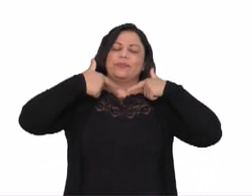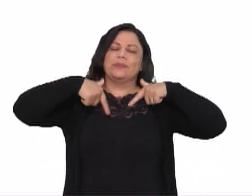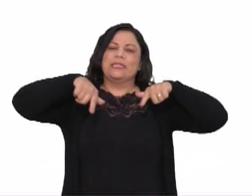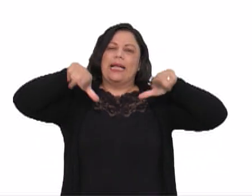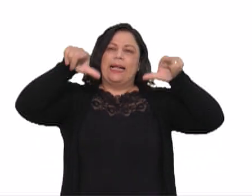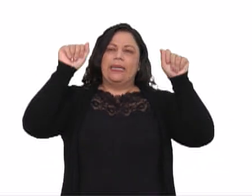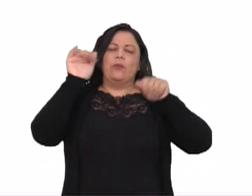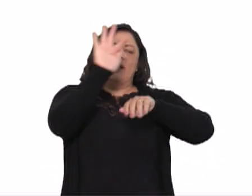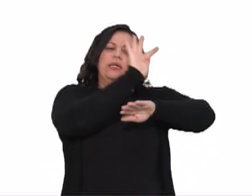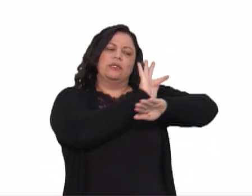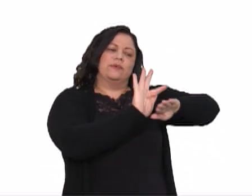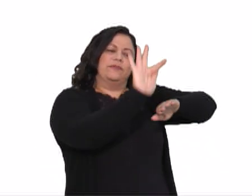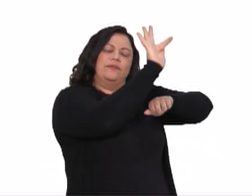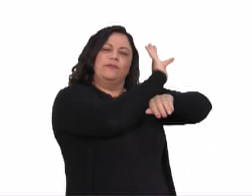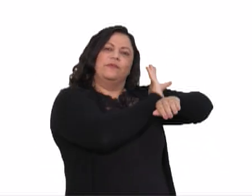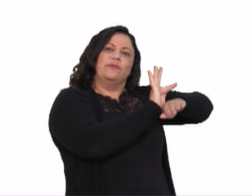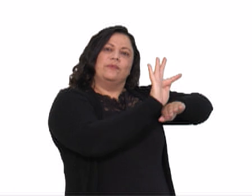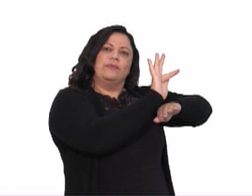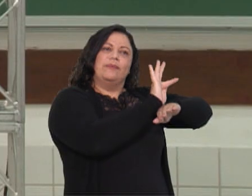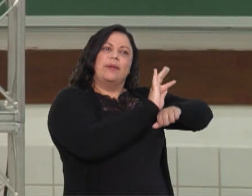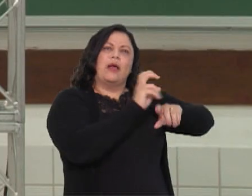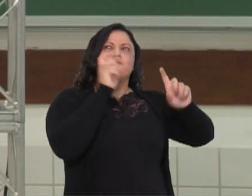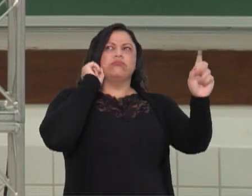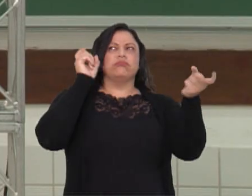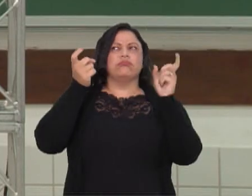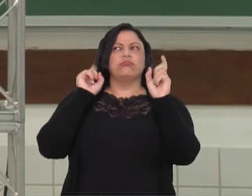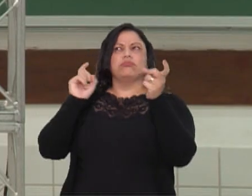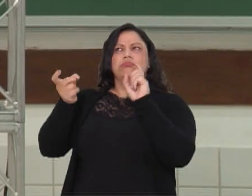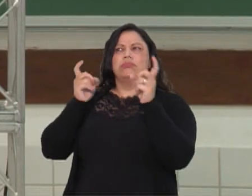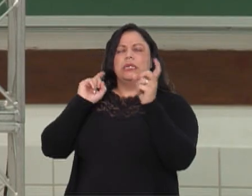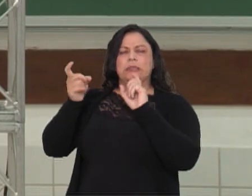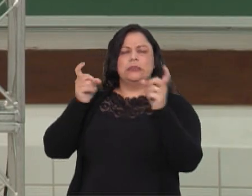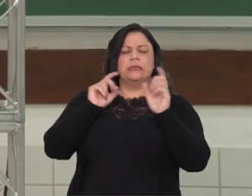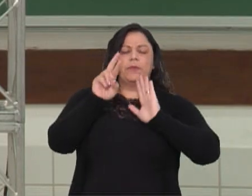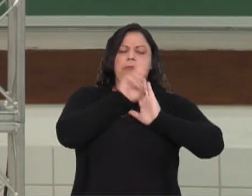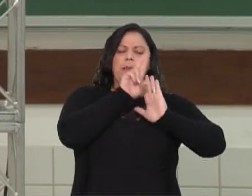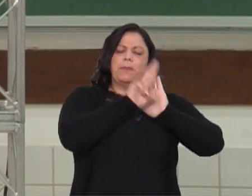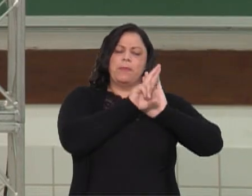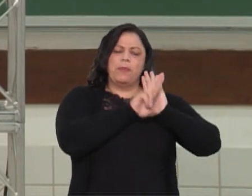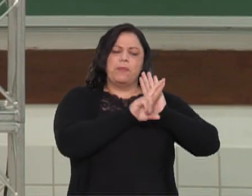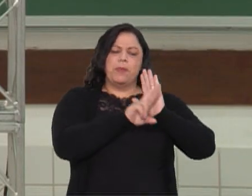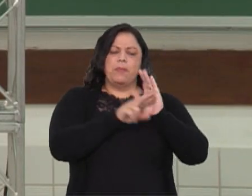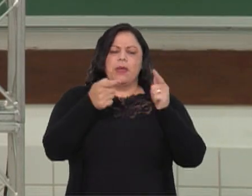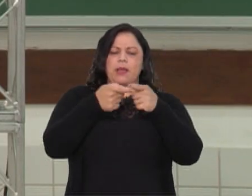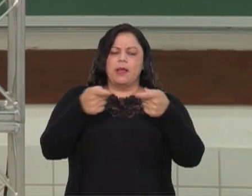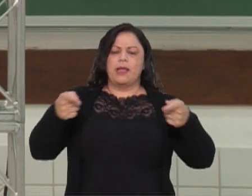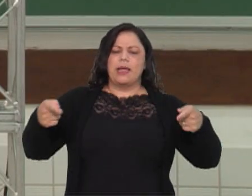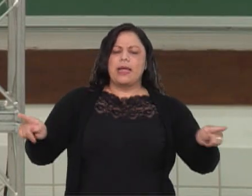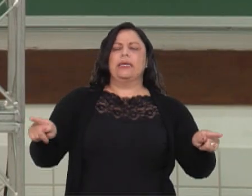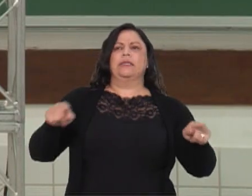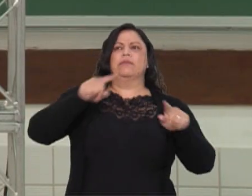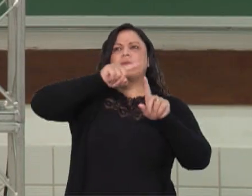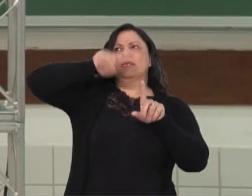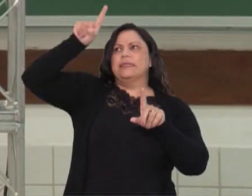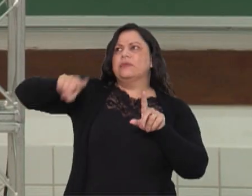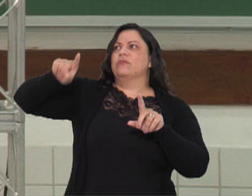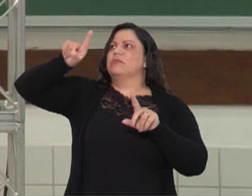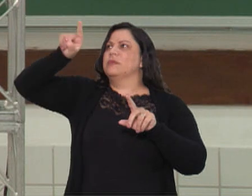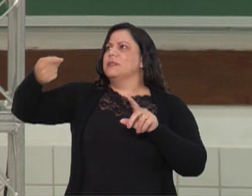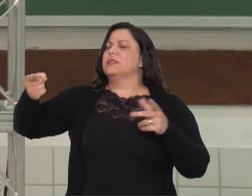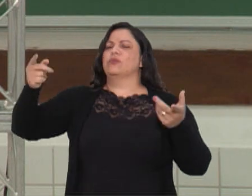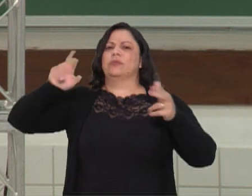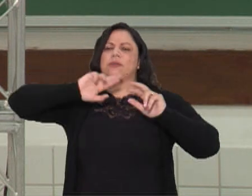mais formal, que tem uma preocupação com as regras gramaticais, regras de ortografia, acentuação, pontuação